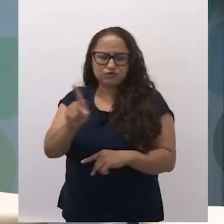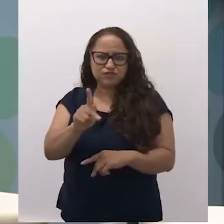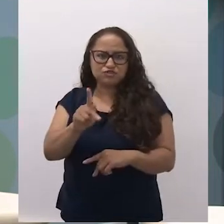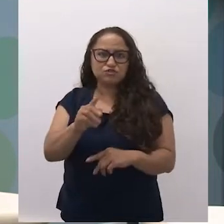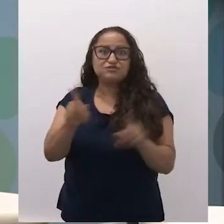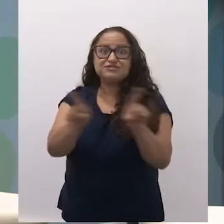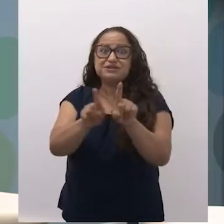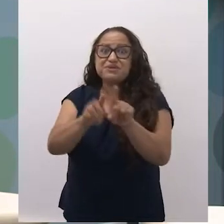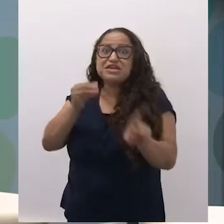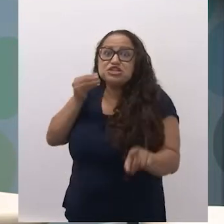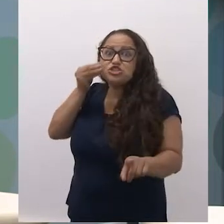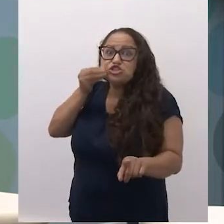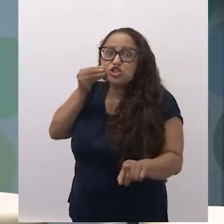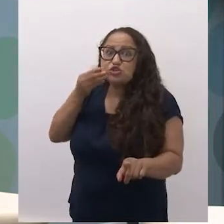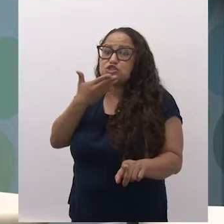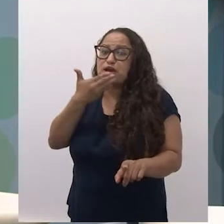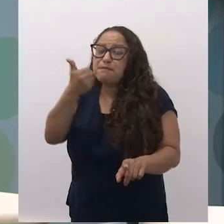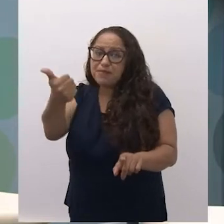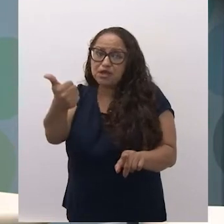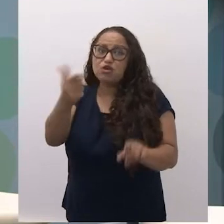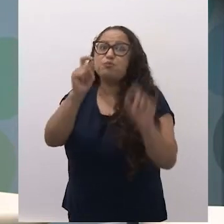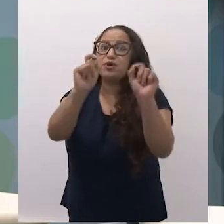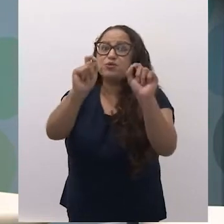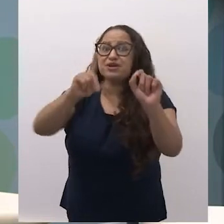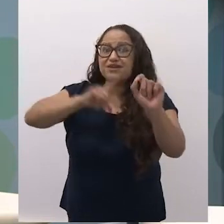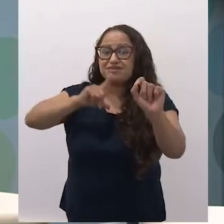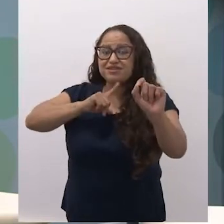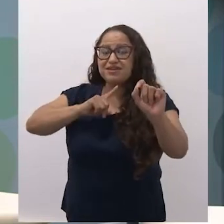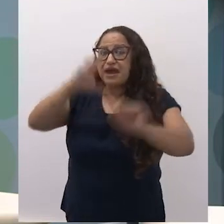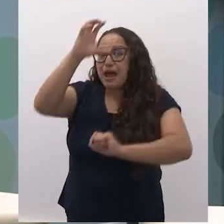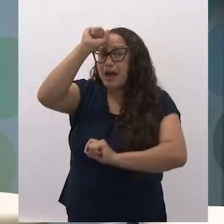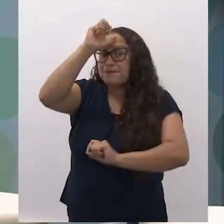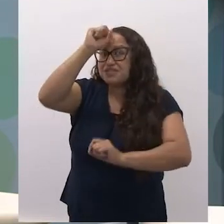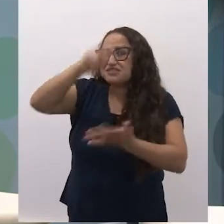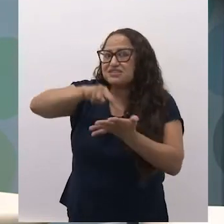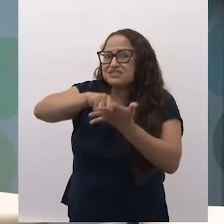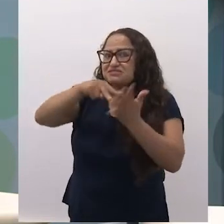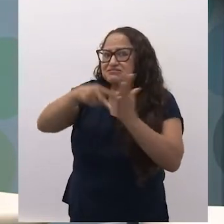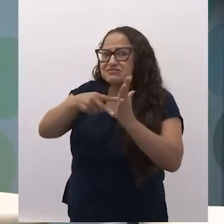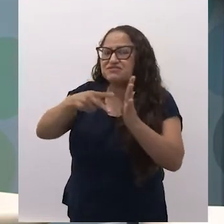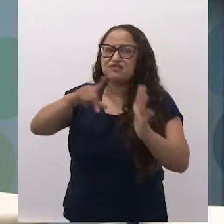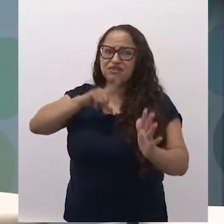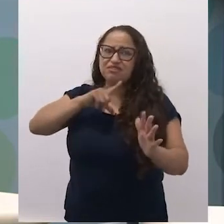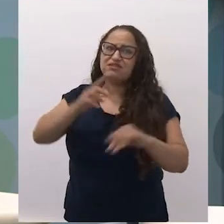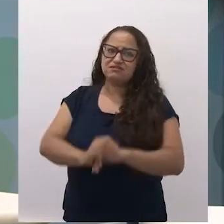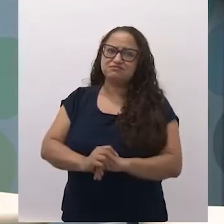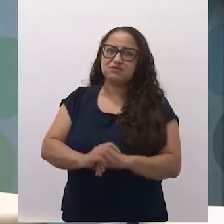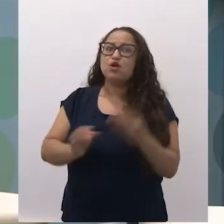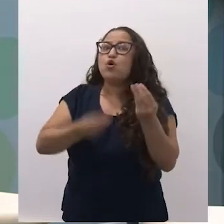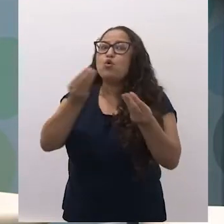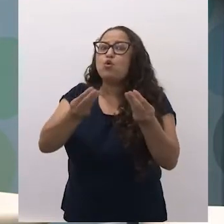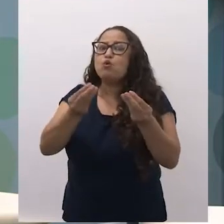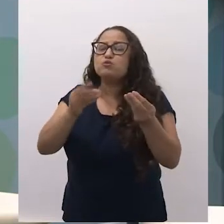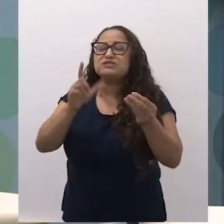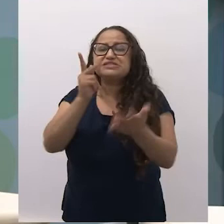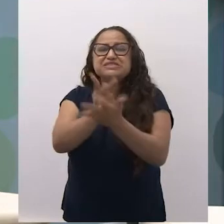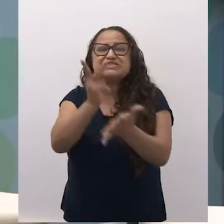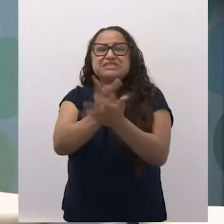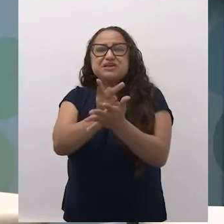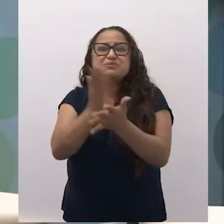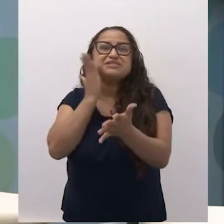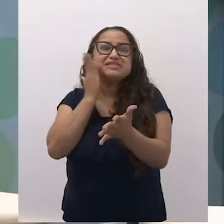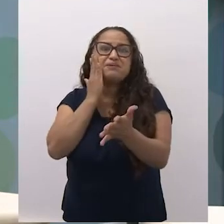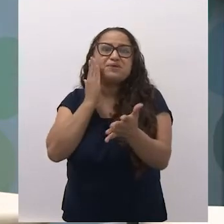para se estabelecer vínculos e aprendizagens significativas. Ações, acolhimento,